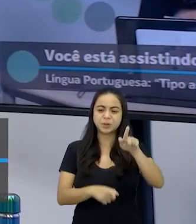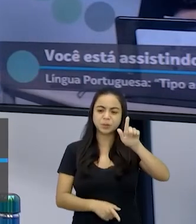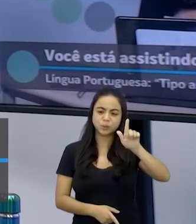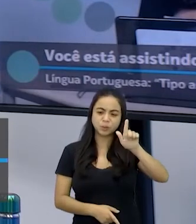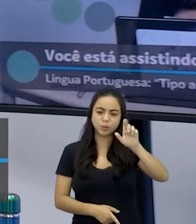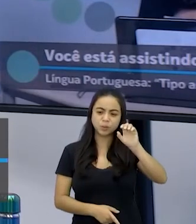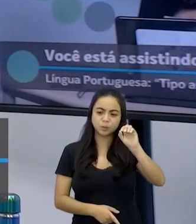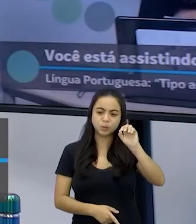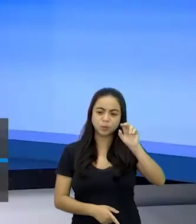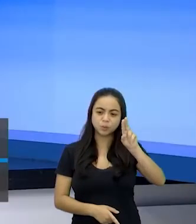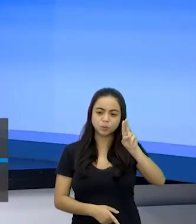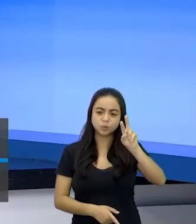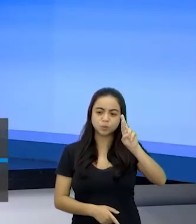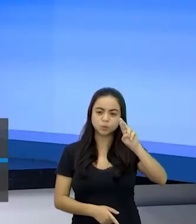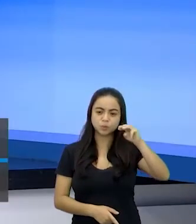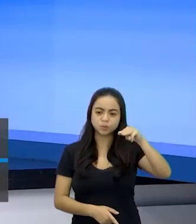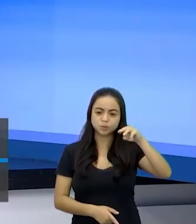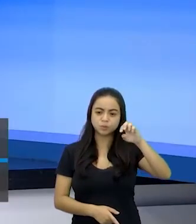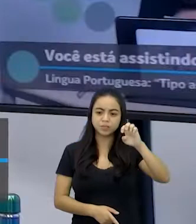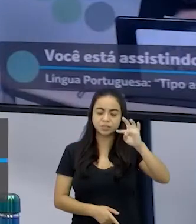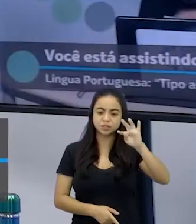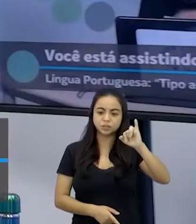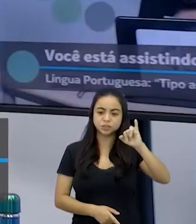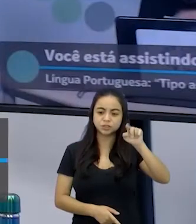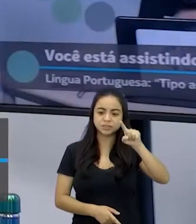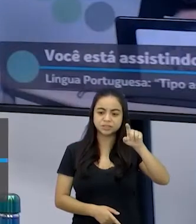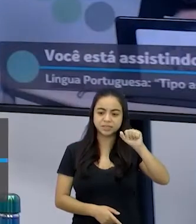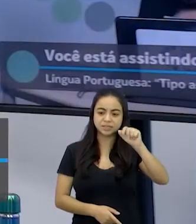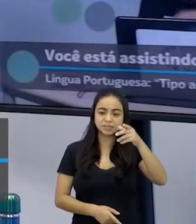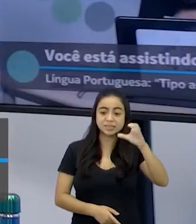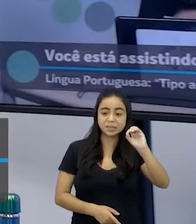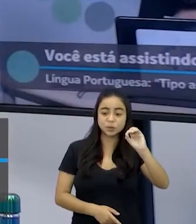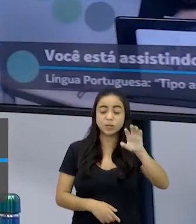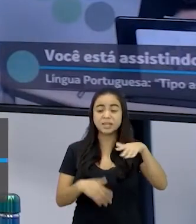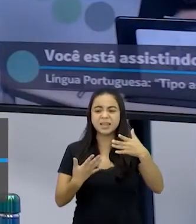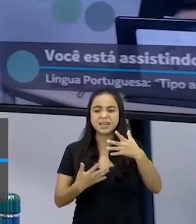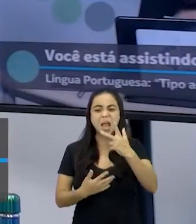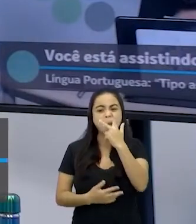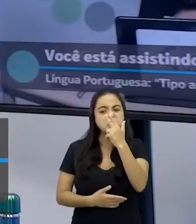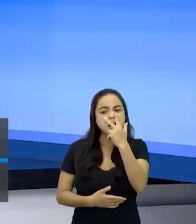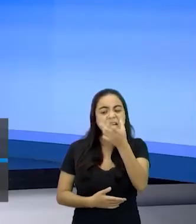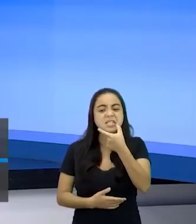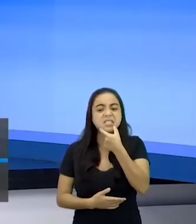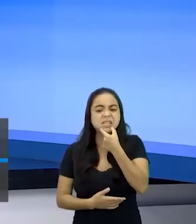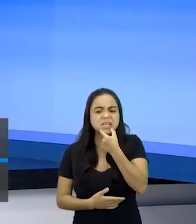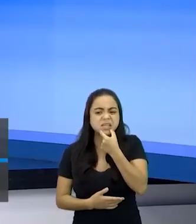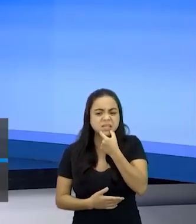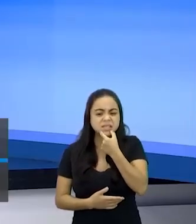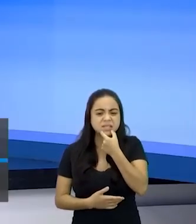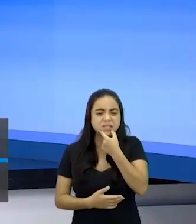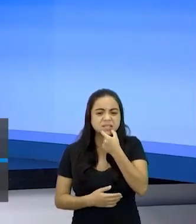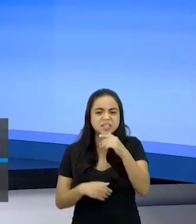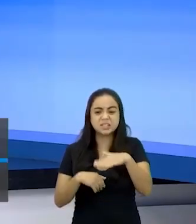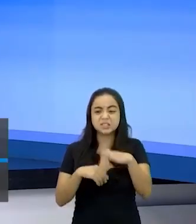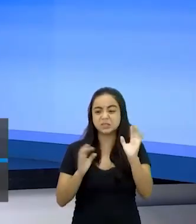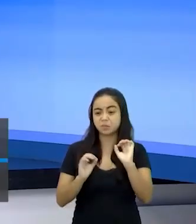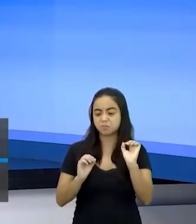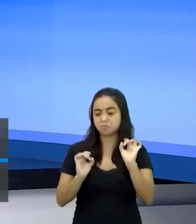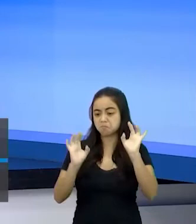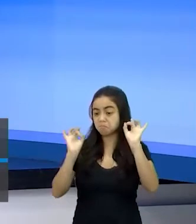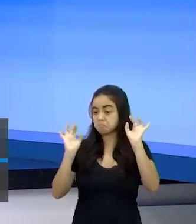né? É mais bonito, é mais chique. Por que será que você tem essa ideia de que é mais bonito, é mais chique? Ao mesmo tempo, né,